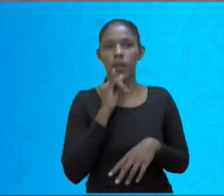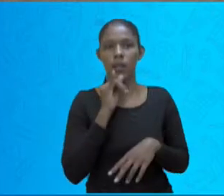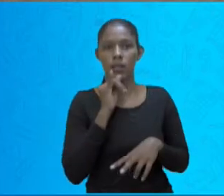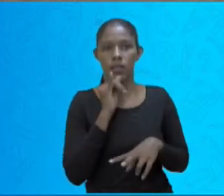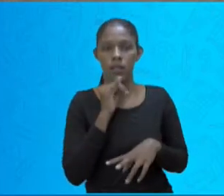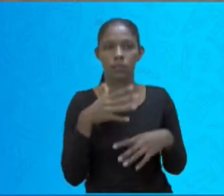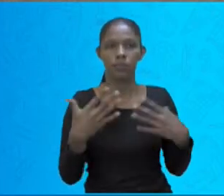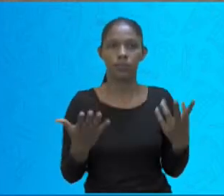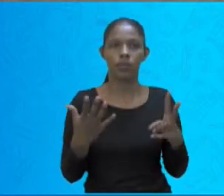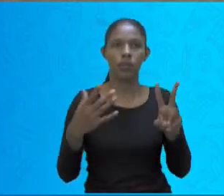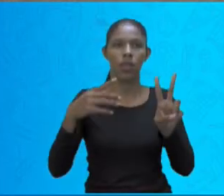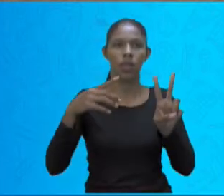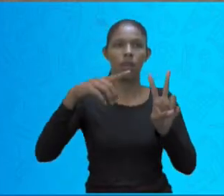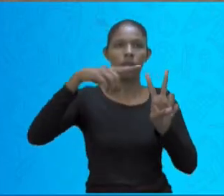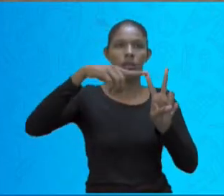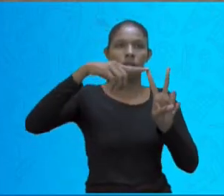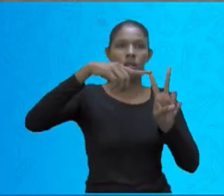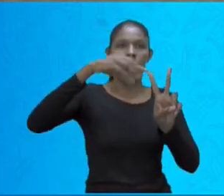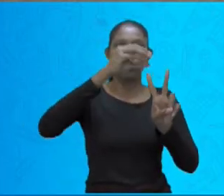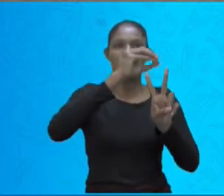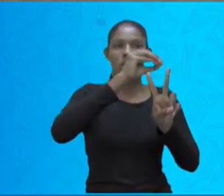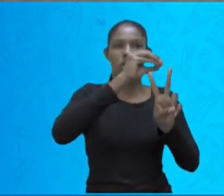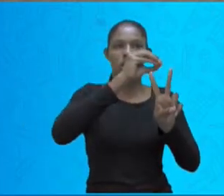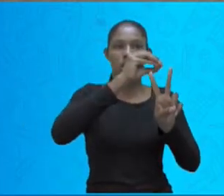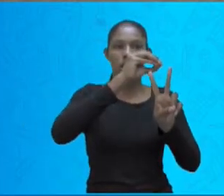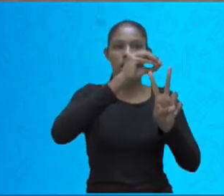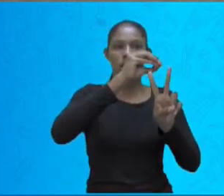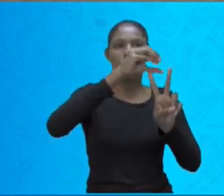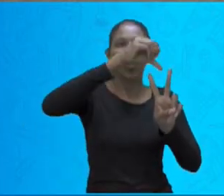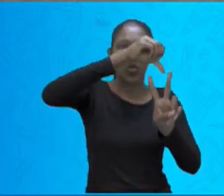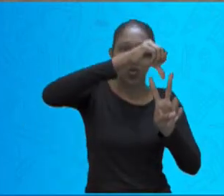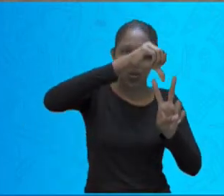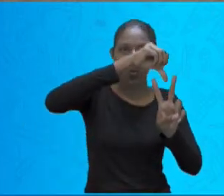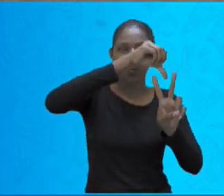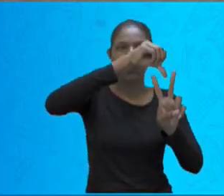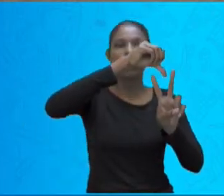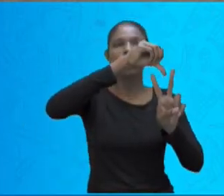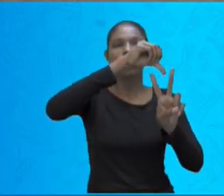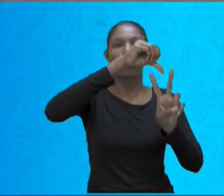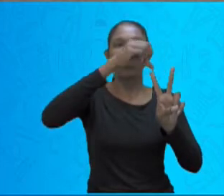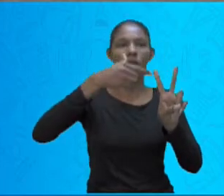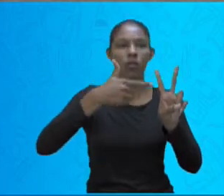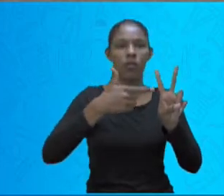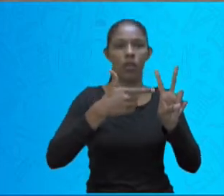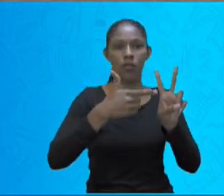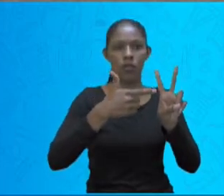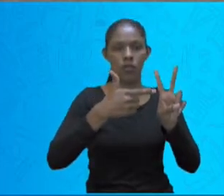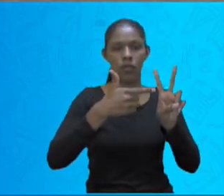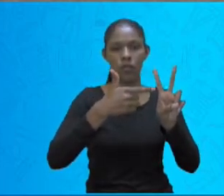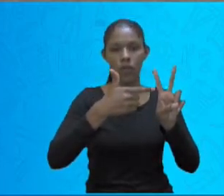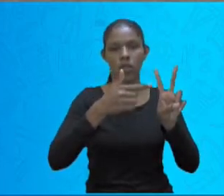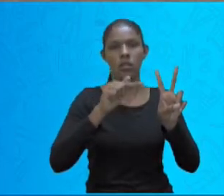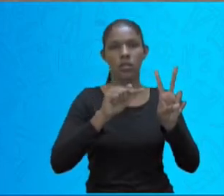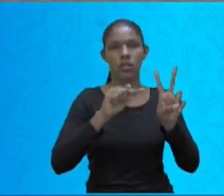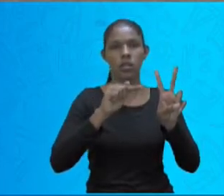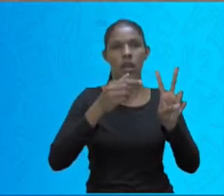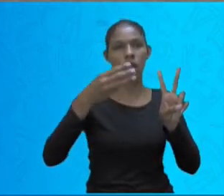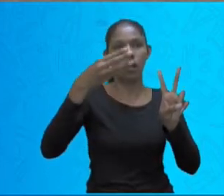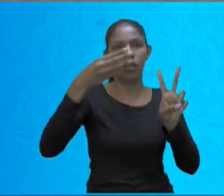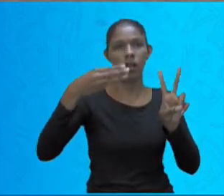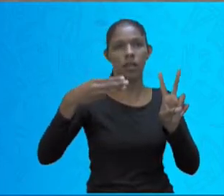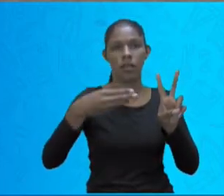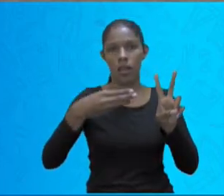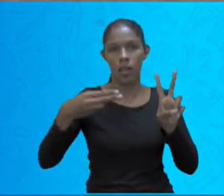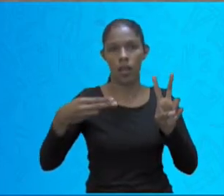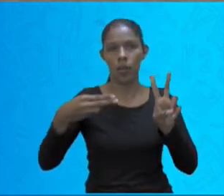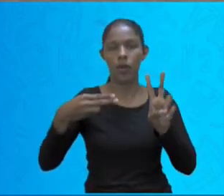3. 3 dividido por 3, 1. Então eu tenho como resposta raiz cúbica de 27 elevado a 1, que é igual